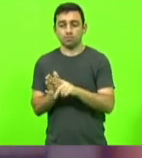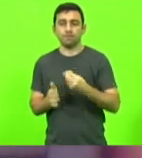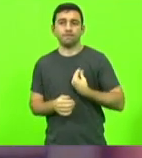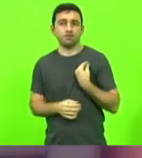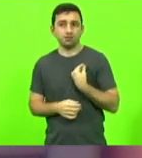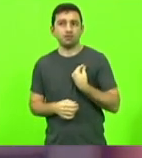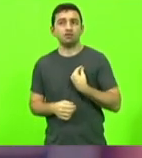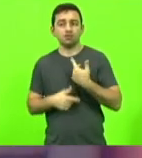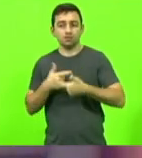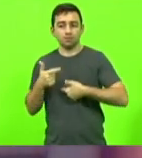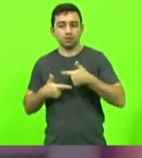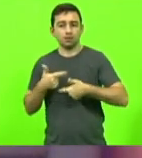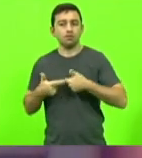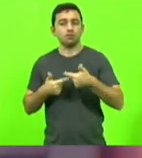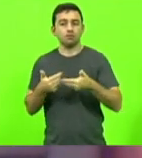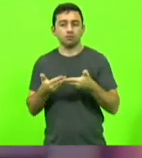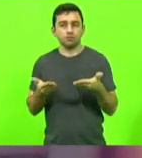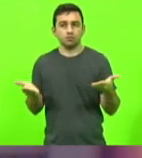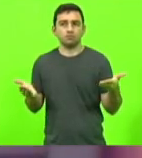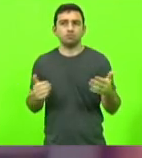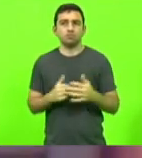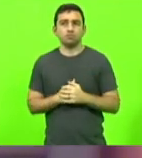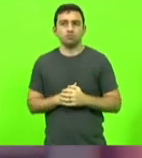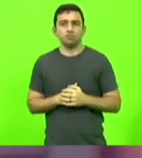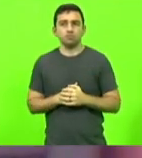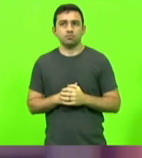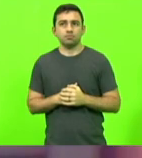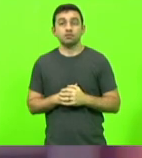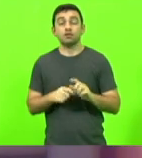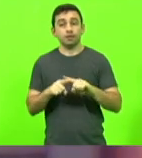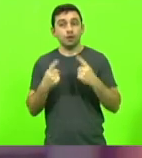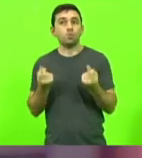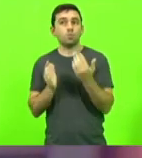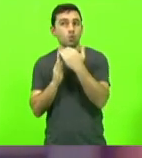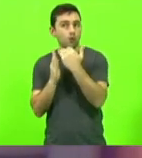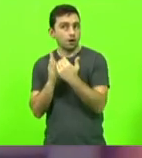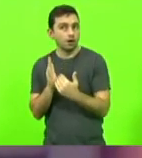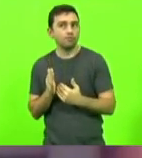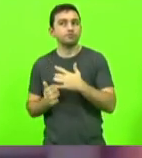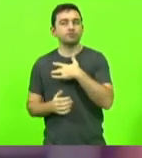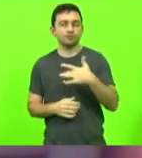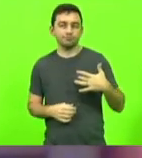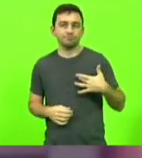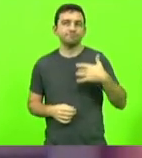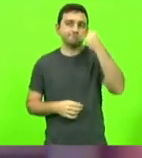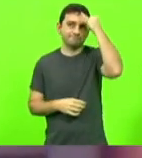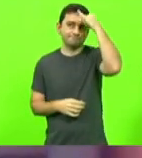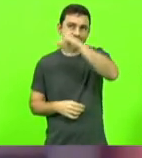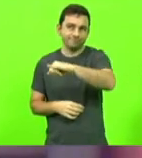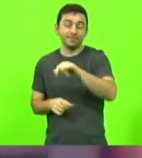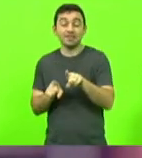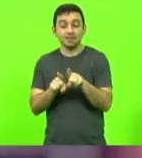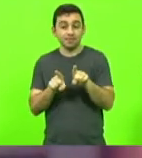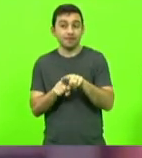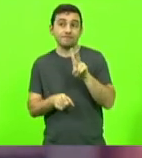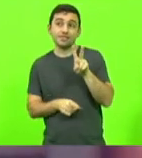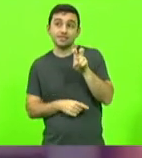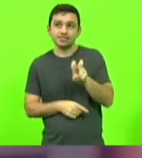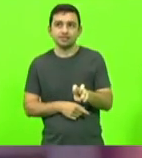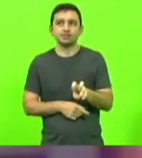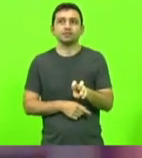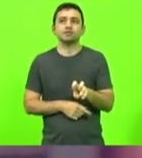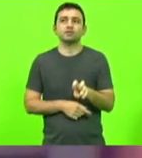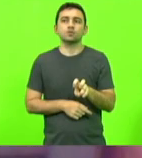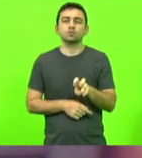funcional, a sua vida pessoal. Então, um programa de saúde preventiva. Também que os 25%, como eu falei,